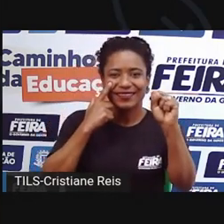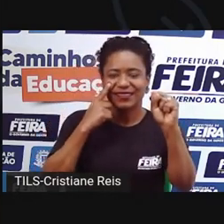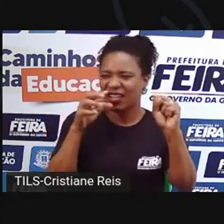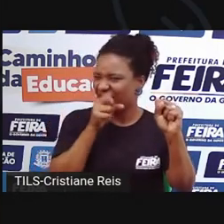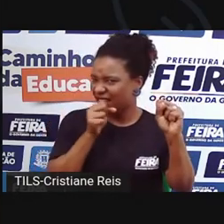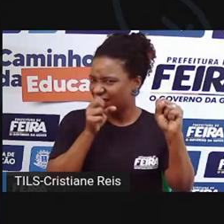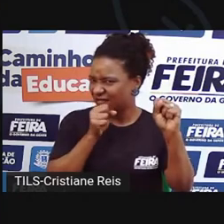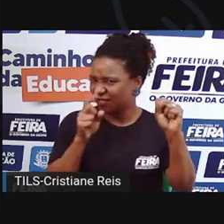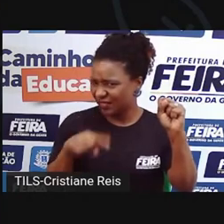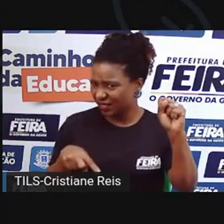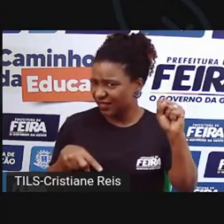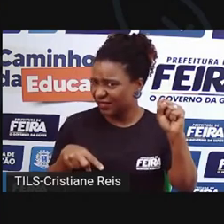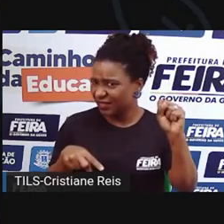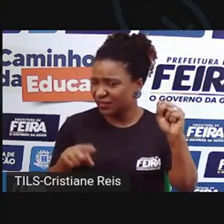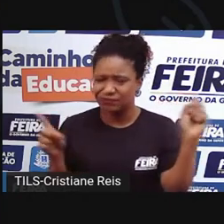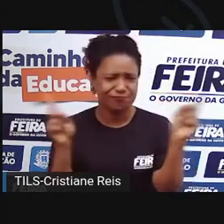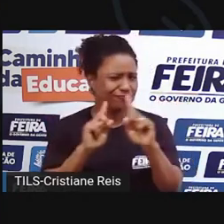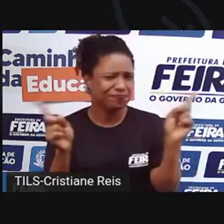a laranja.